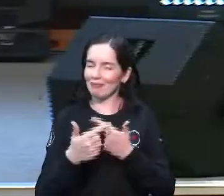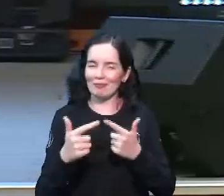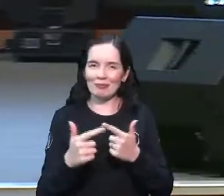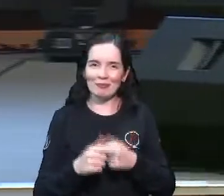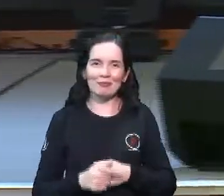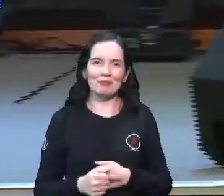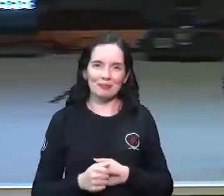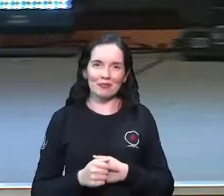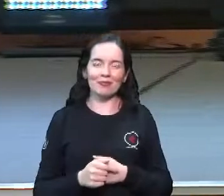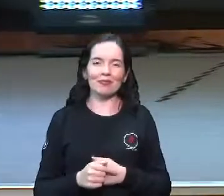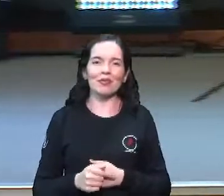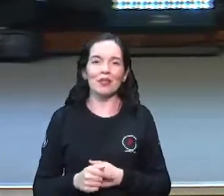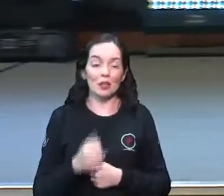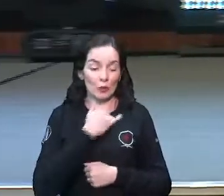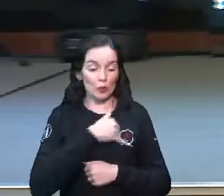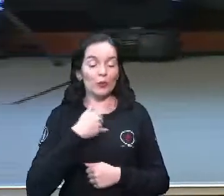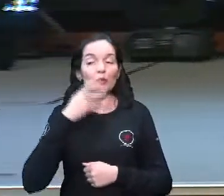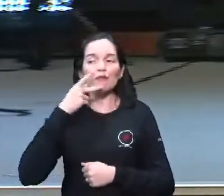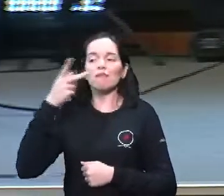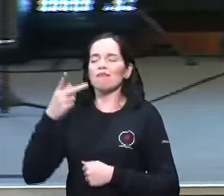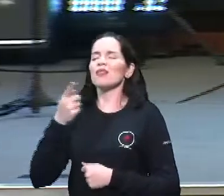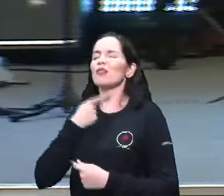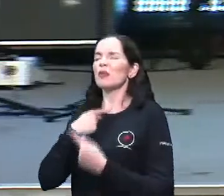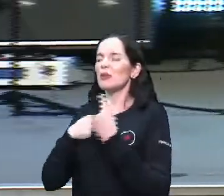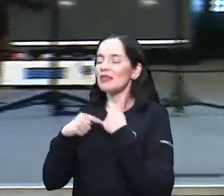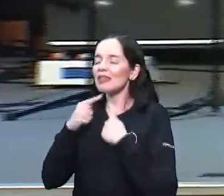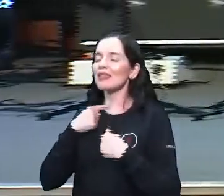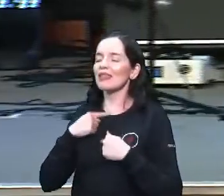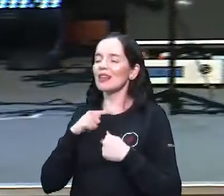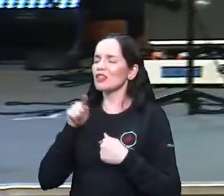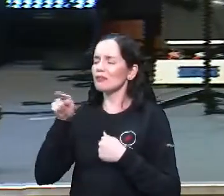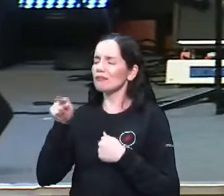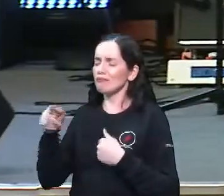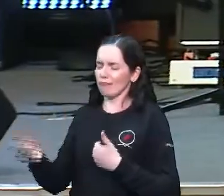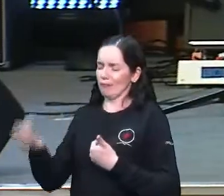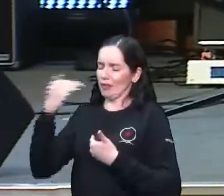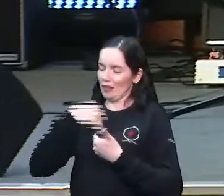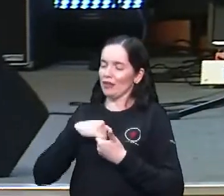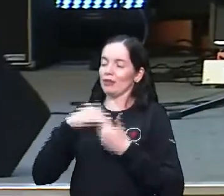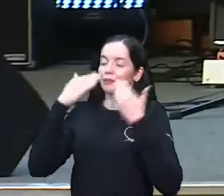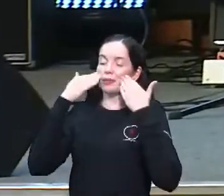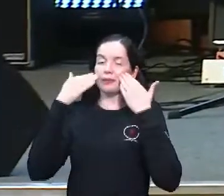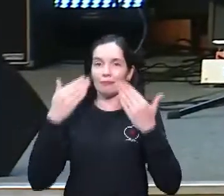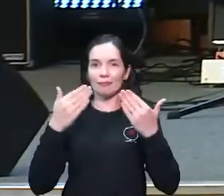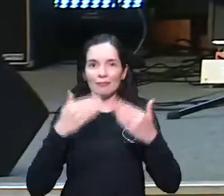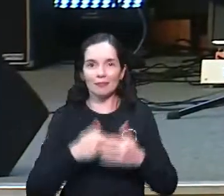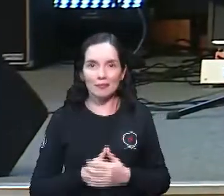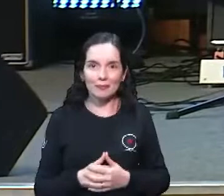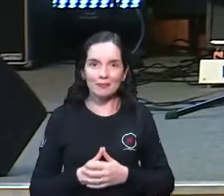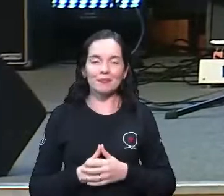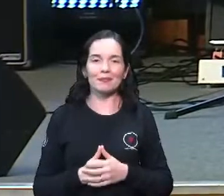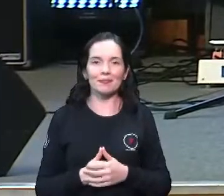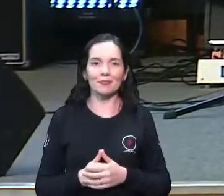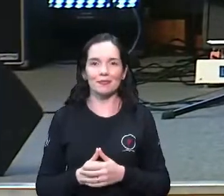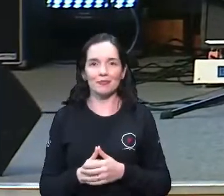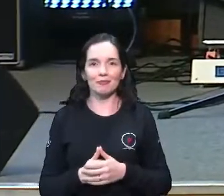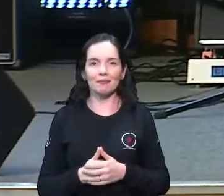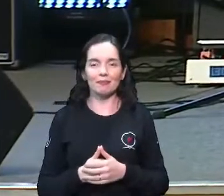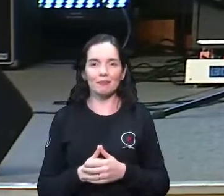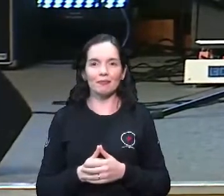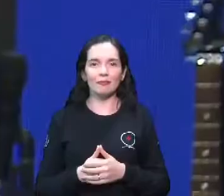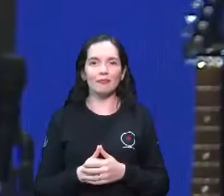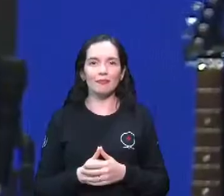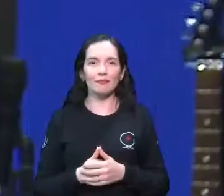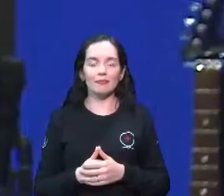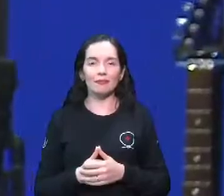Então João disse, eu desejo que isso que eu vejo dentro de você se manifeste do lado de fora. E quando você pega